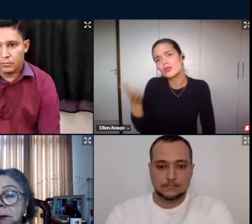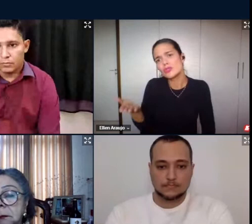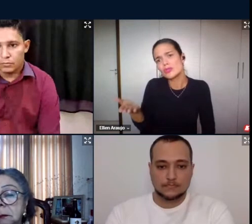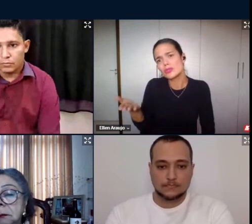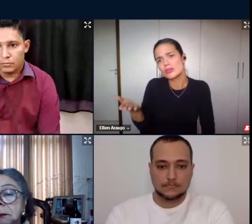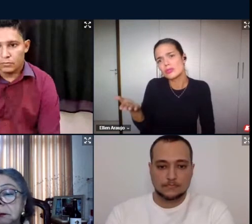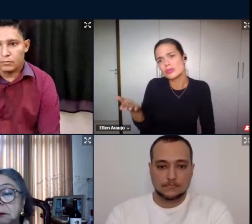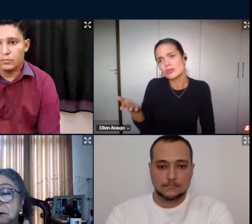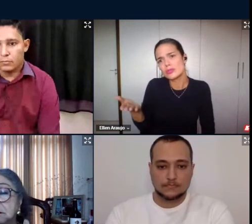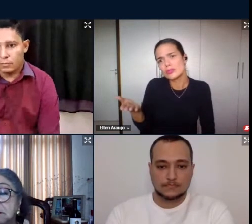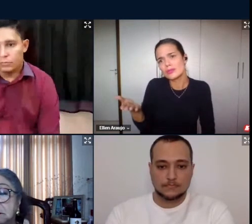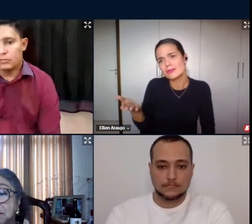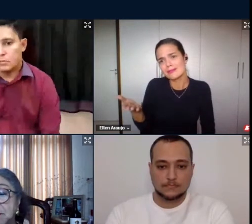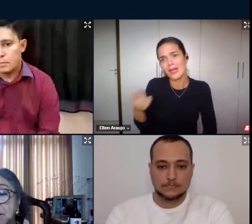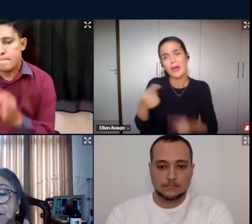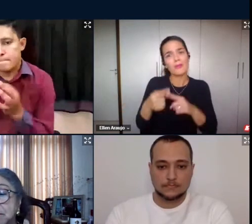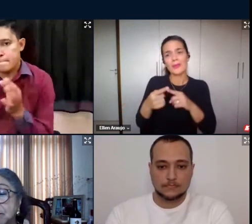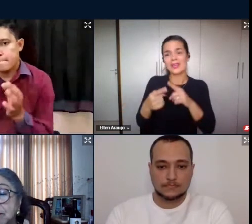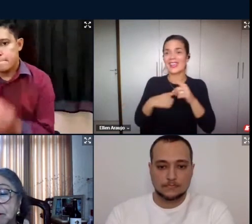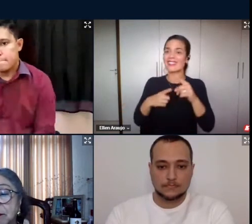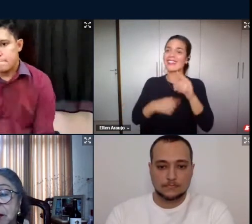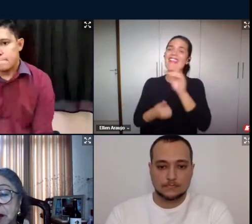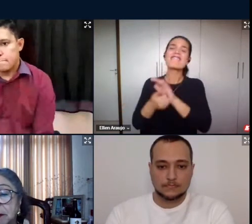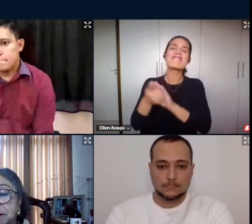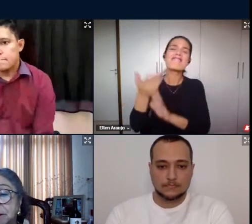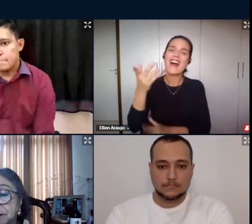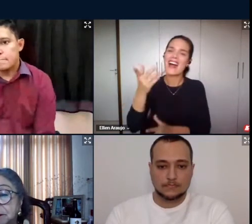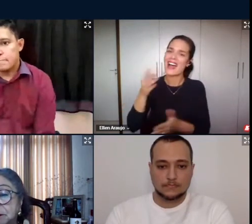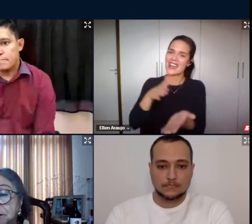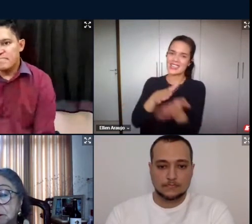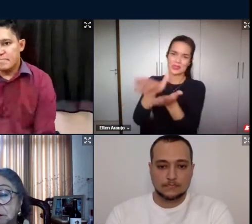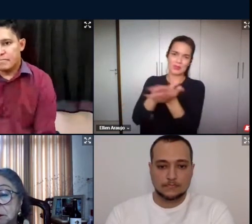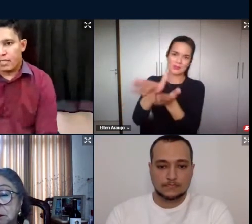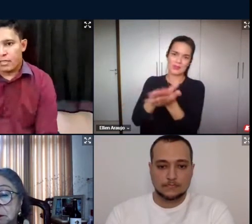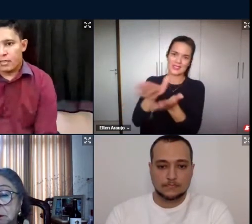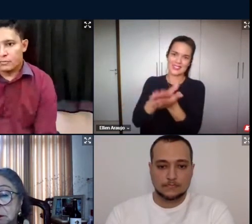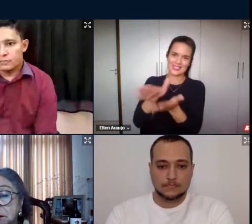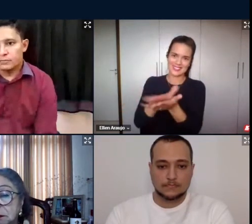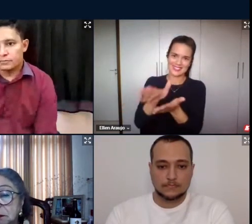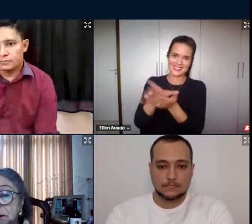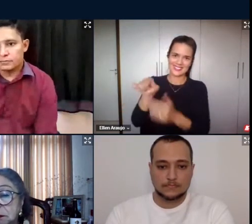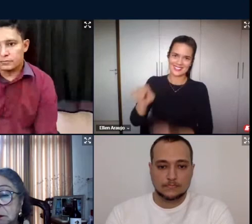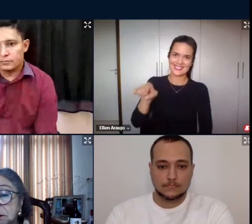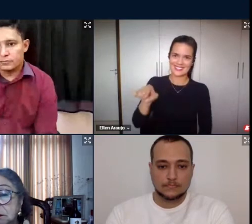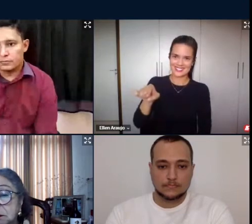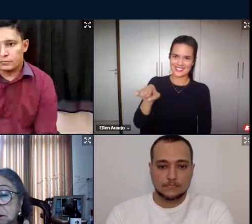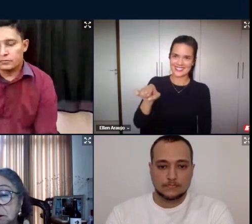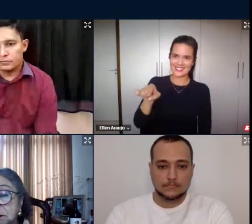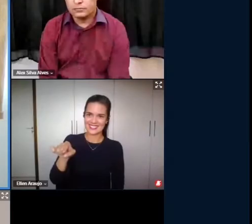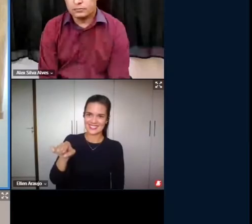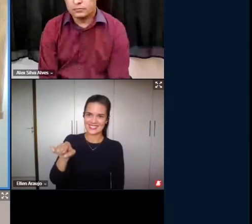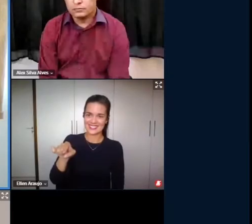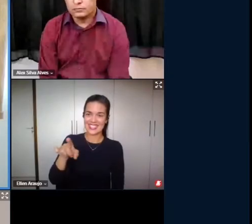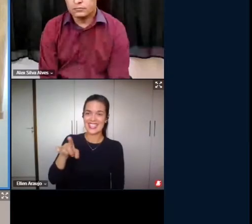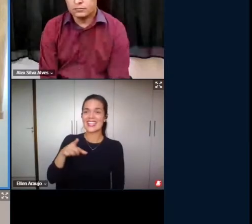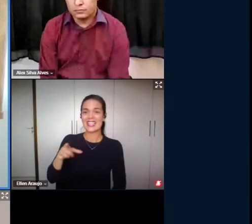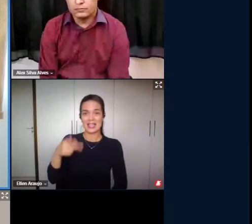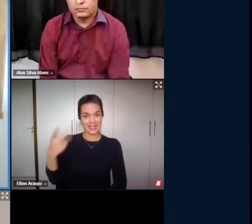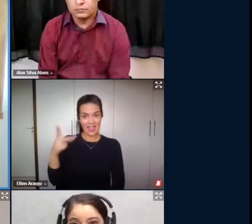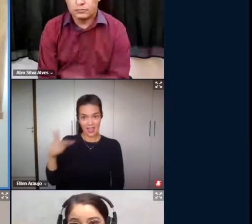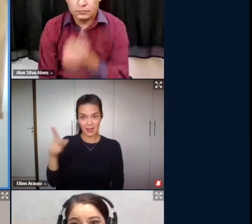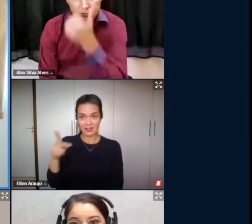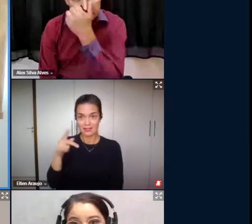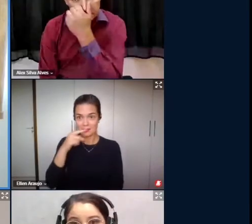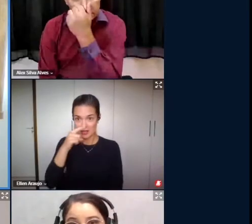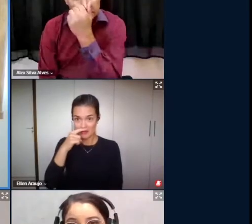Ela tem publicação de 2016, Faustes, página 30, tu leste por Vale 2018.